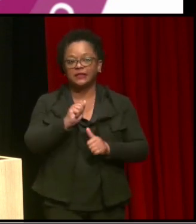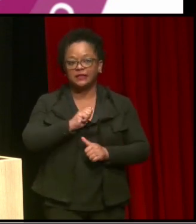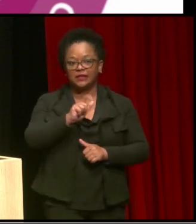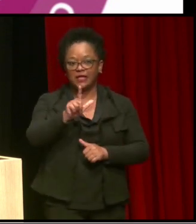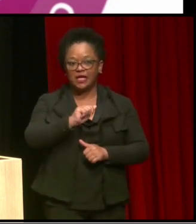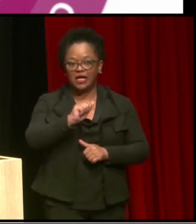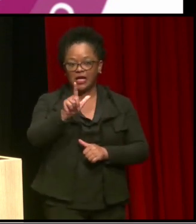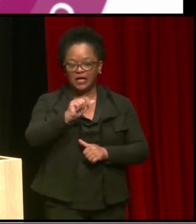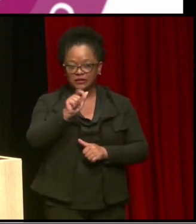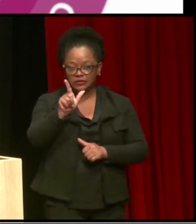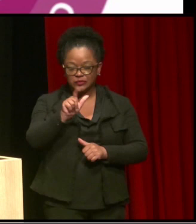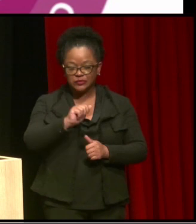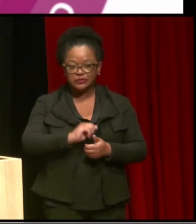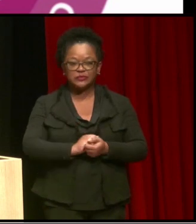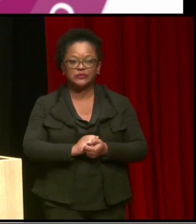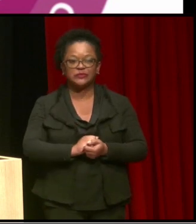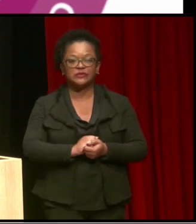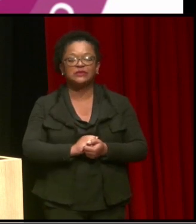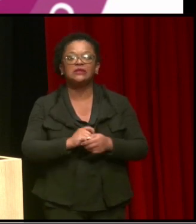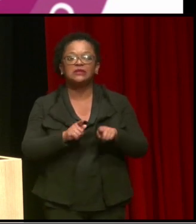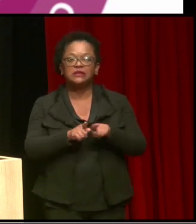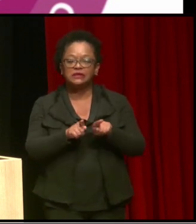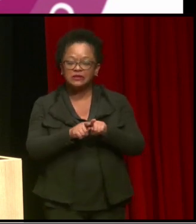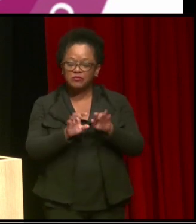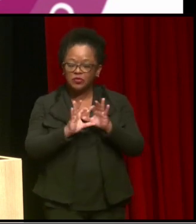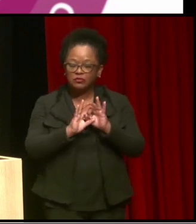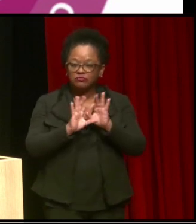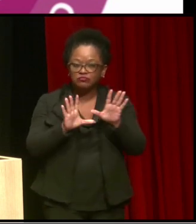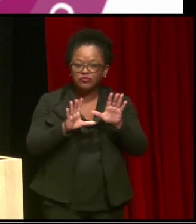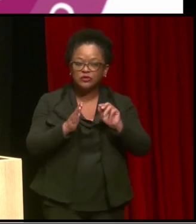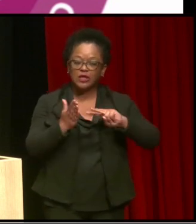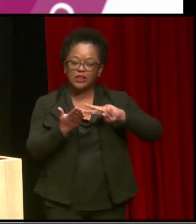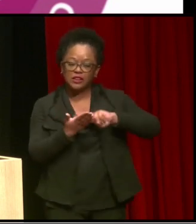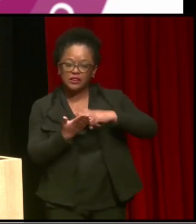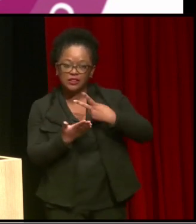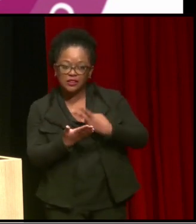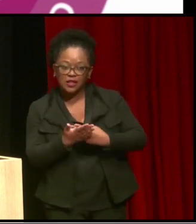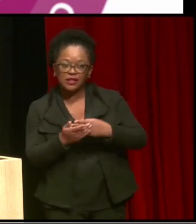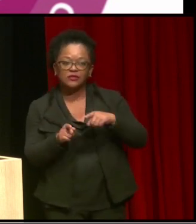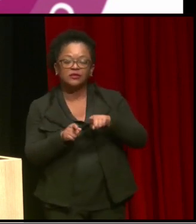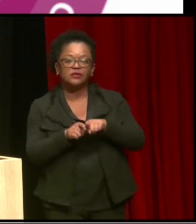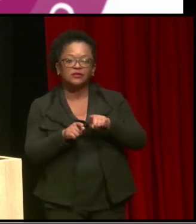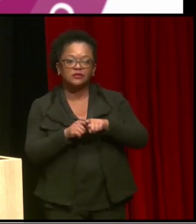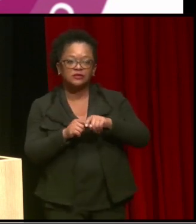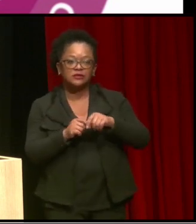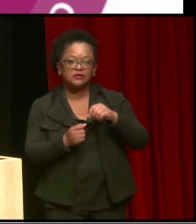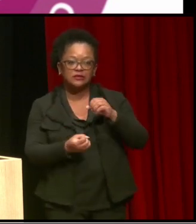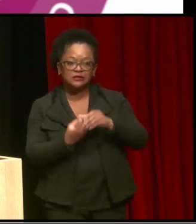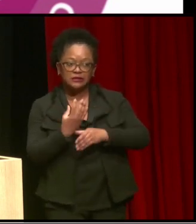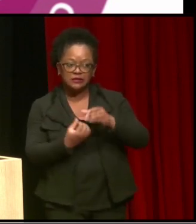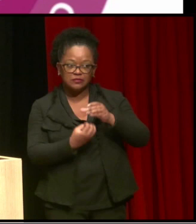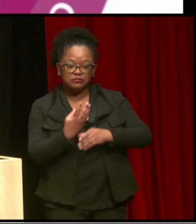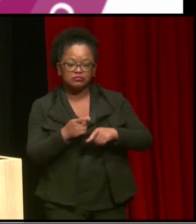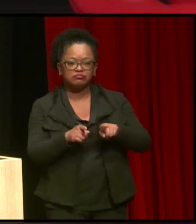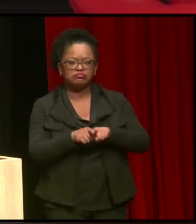escrito disponibilidade, tradução, produção. A Bíblia começa sendo